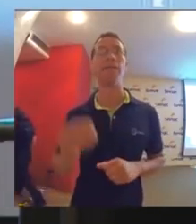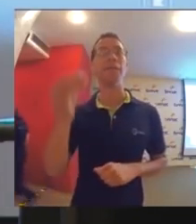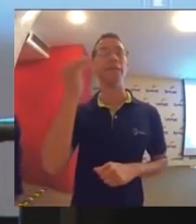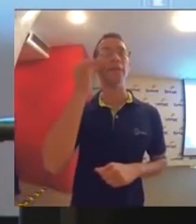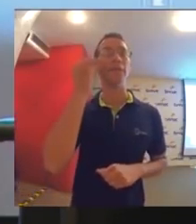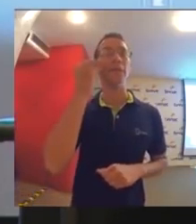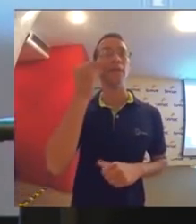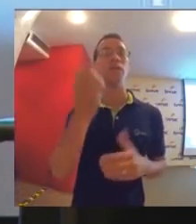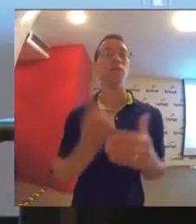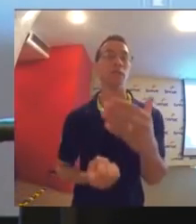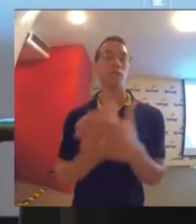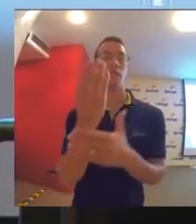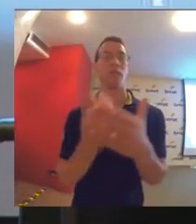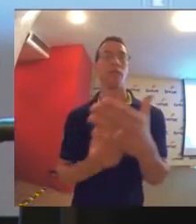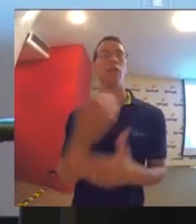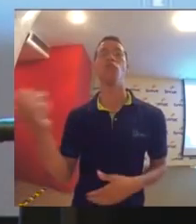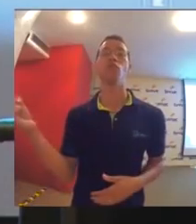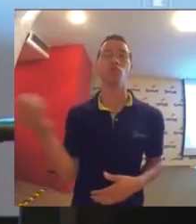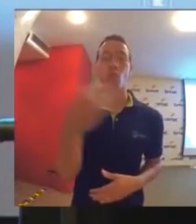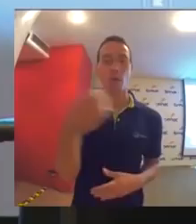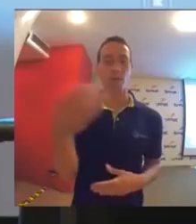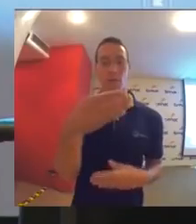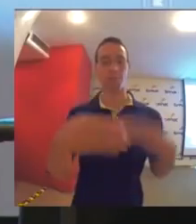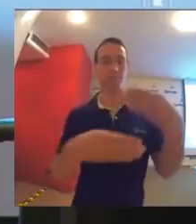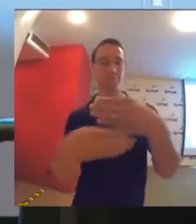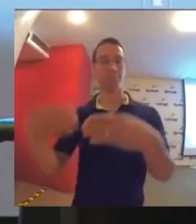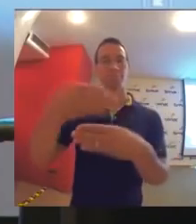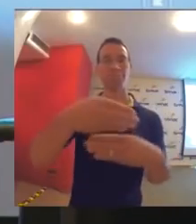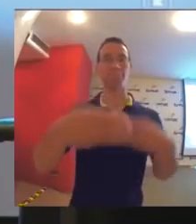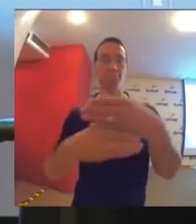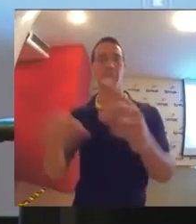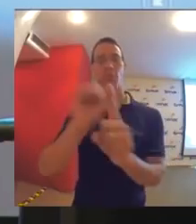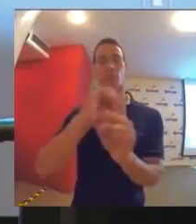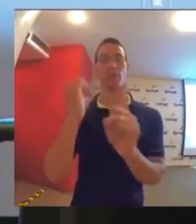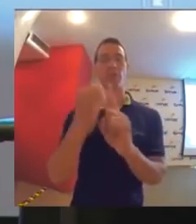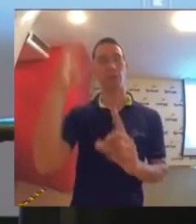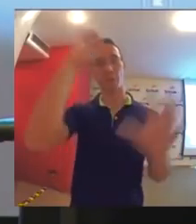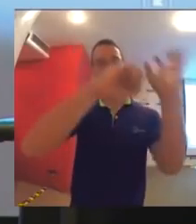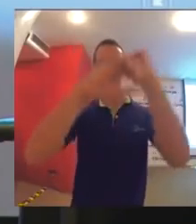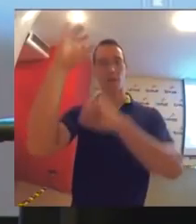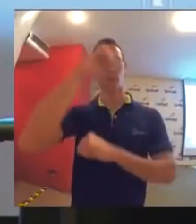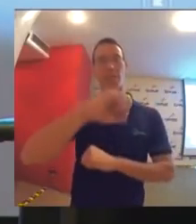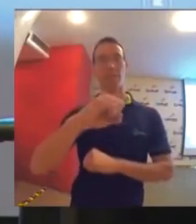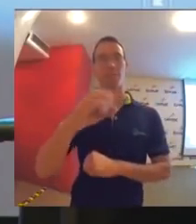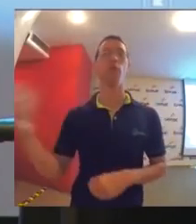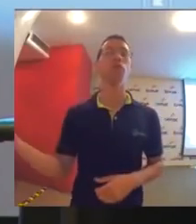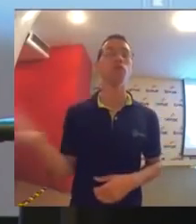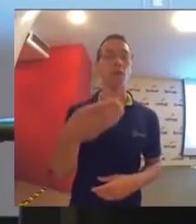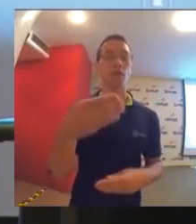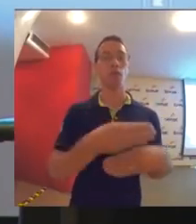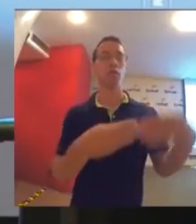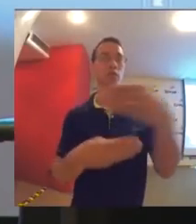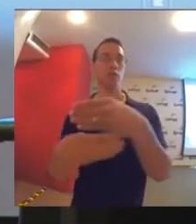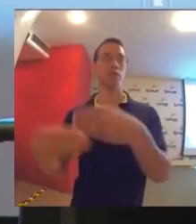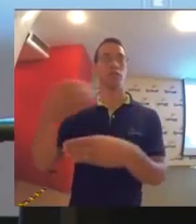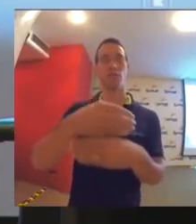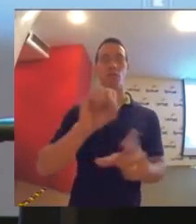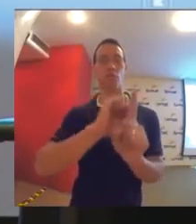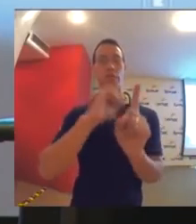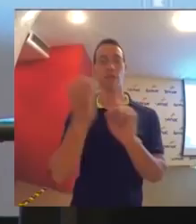conceber novas construções sociais de aprendizagem. Novas construções sociais de